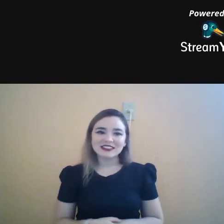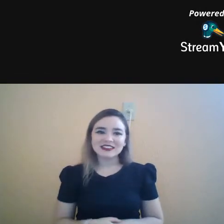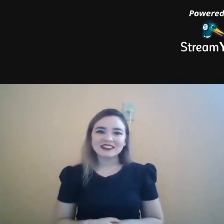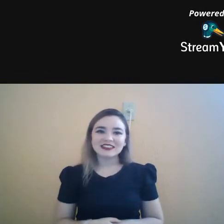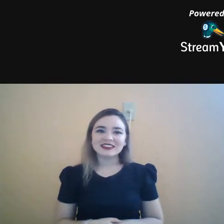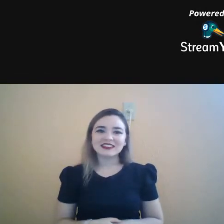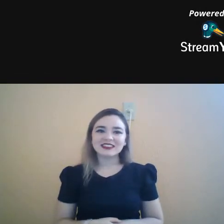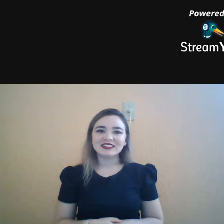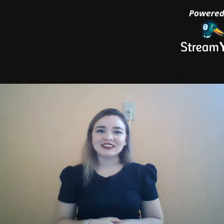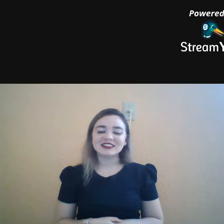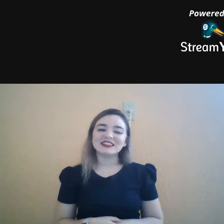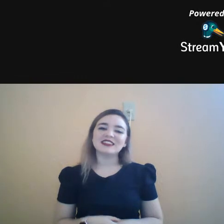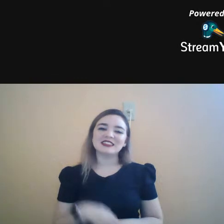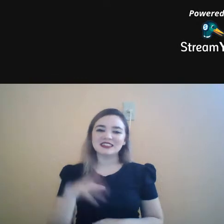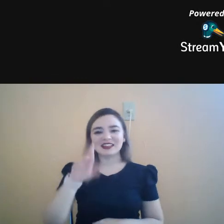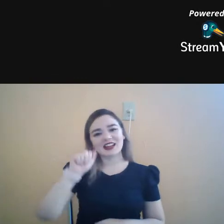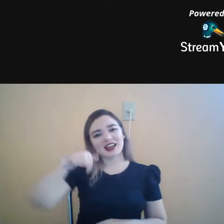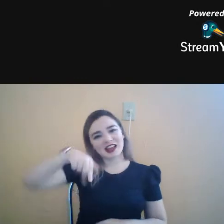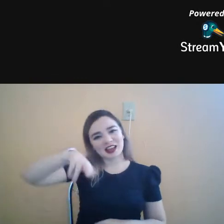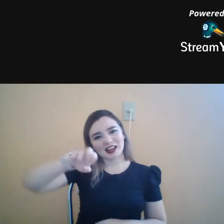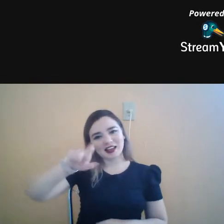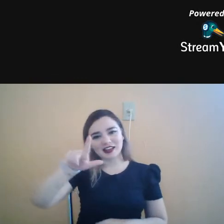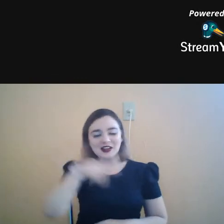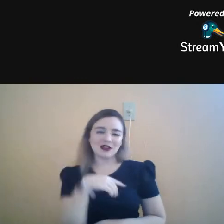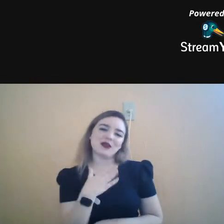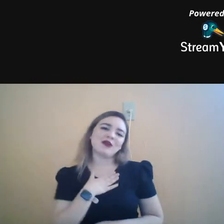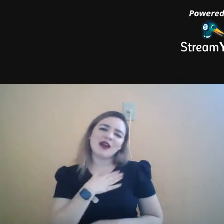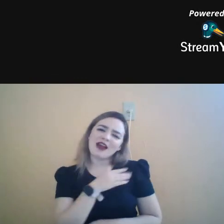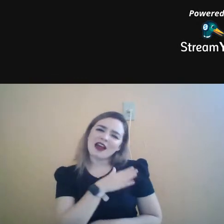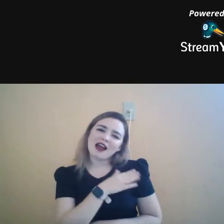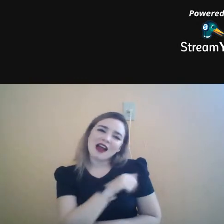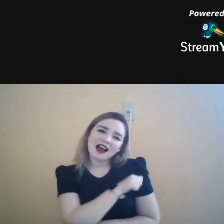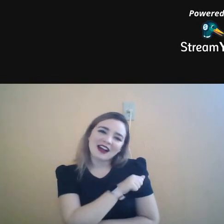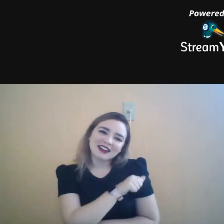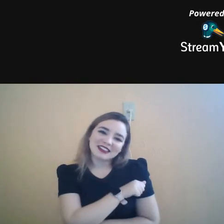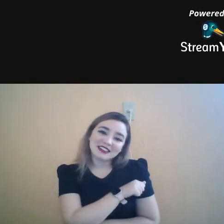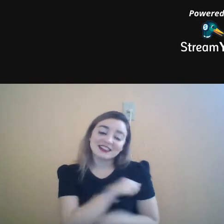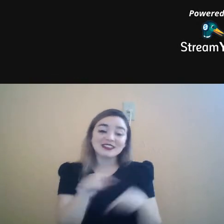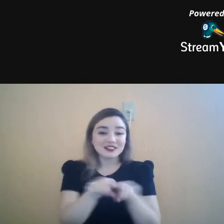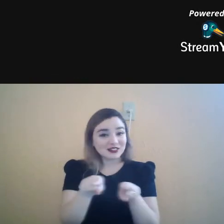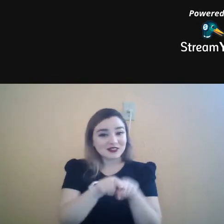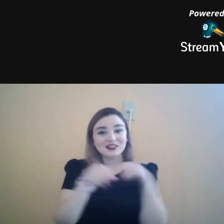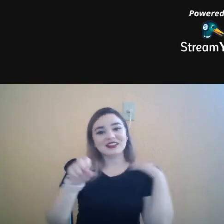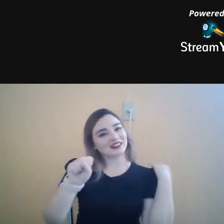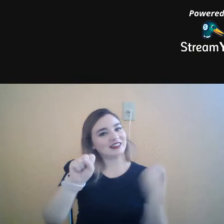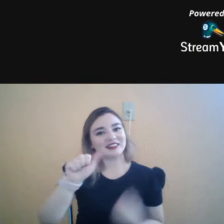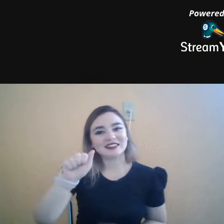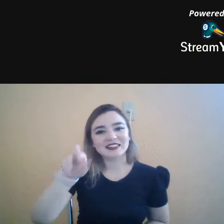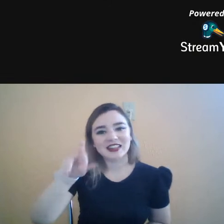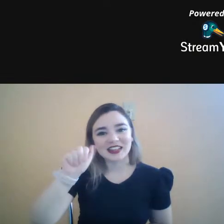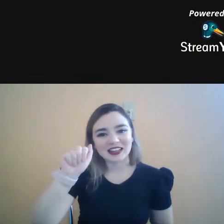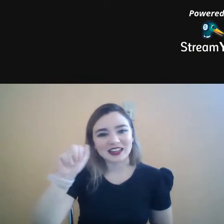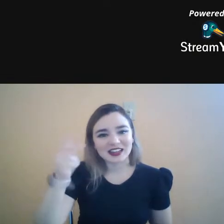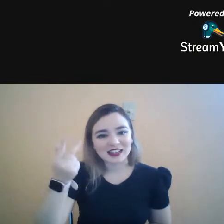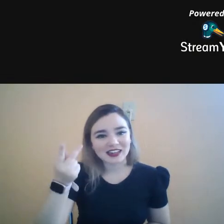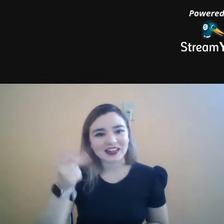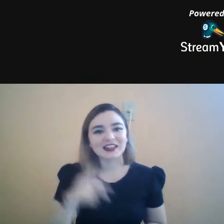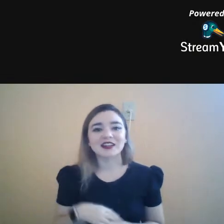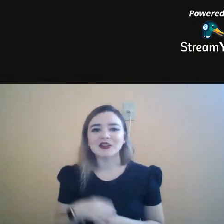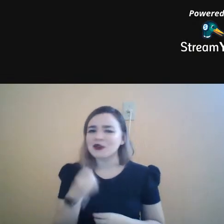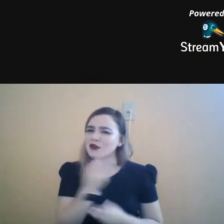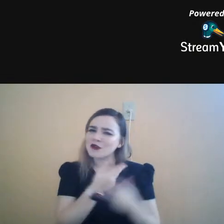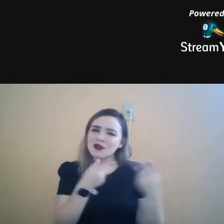Raquel, uma minha querida aluna. A Sara também veio. Gente, quanta gente